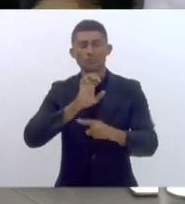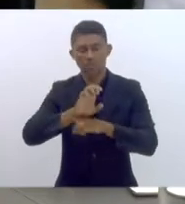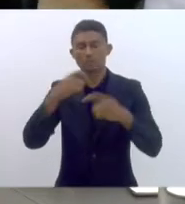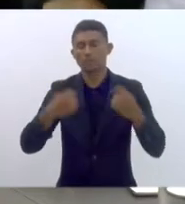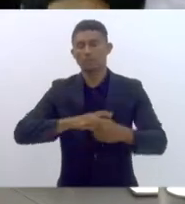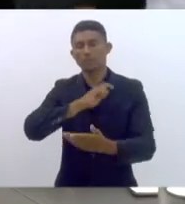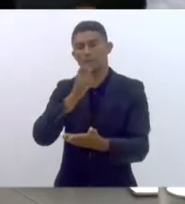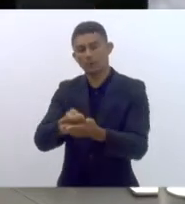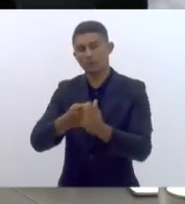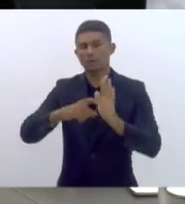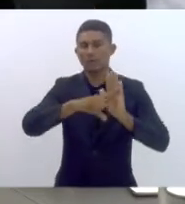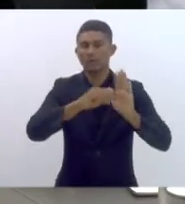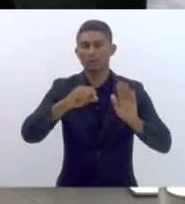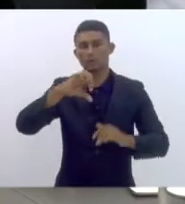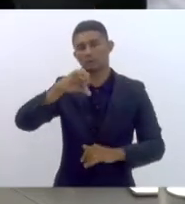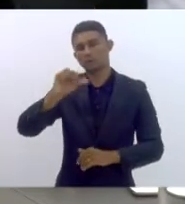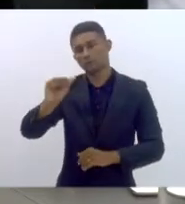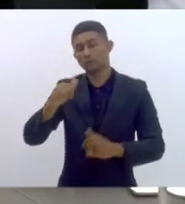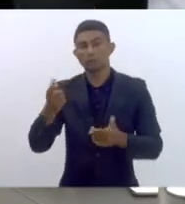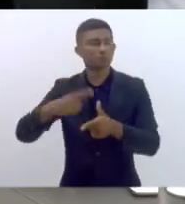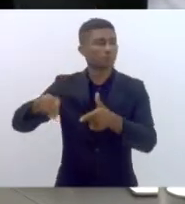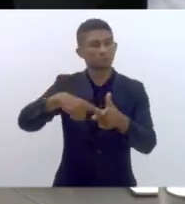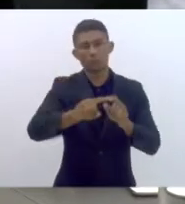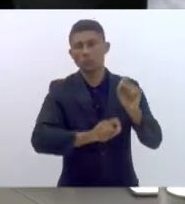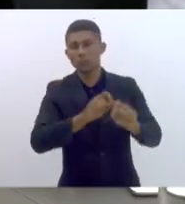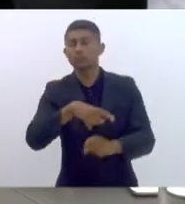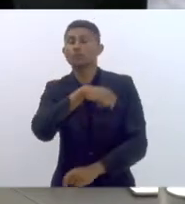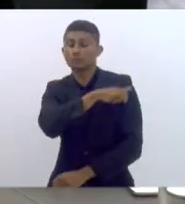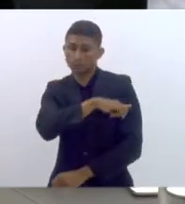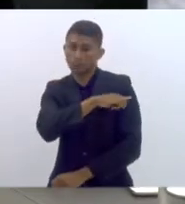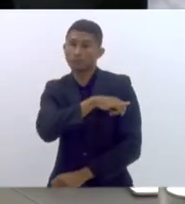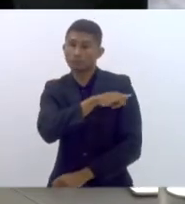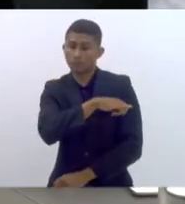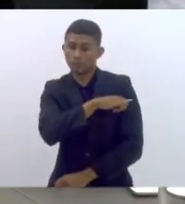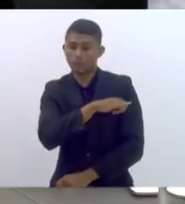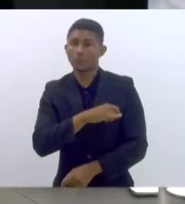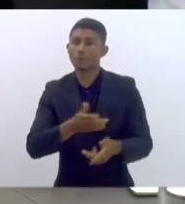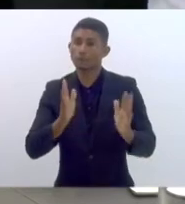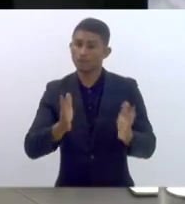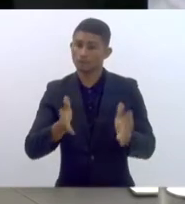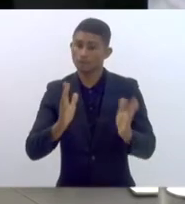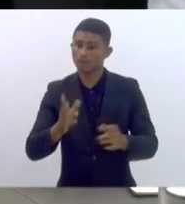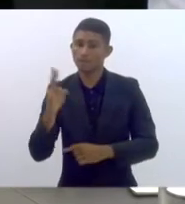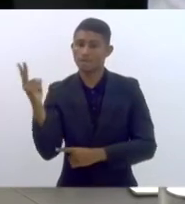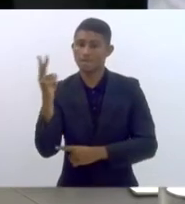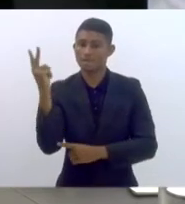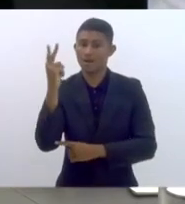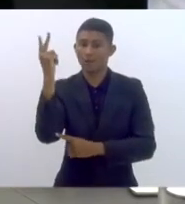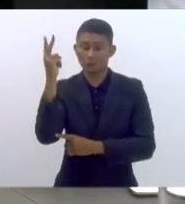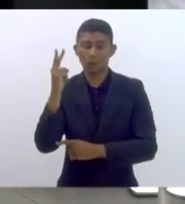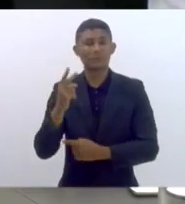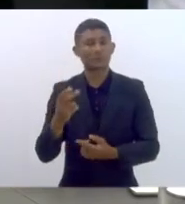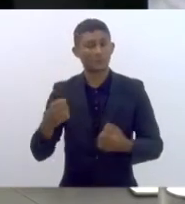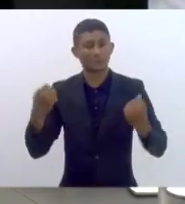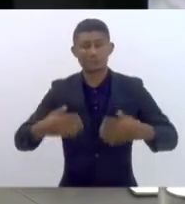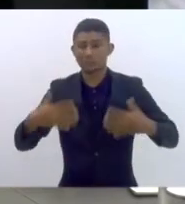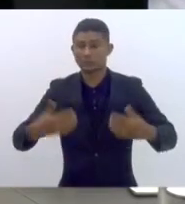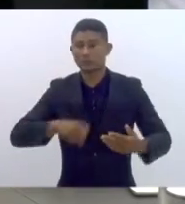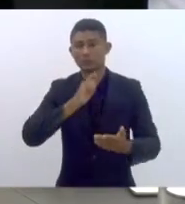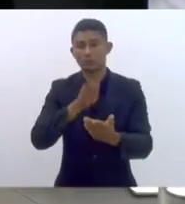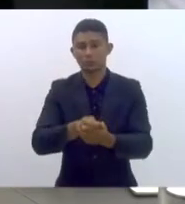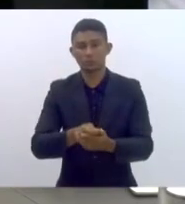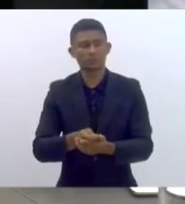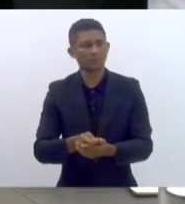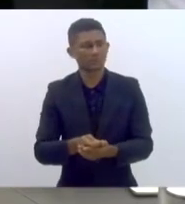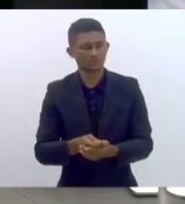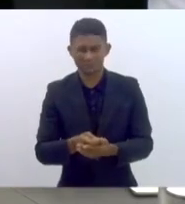9A. Aí o problema é, o Rio de Janeiro já tem um saldo bem alto inicial deste contrato. Você sabe dizer quanto